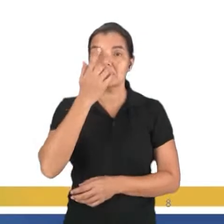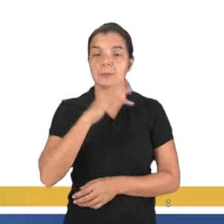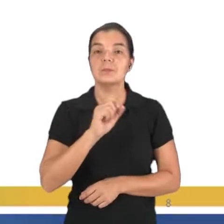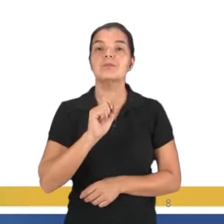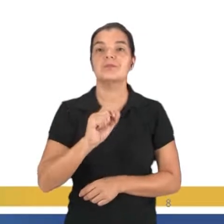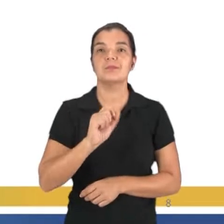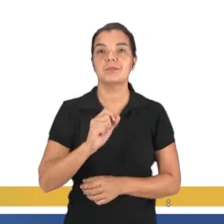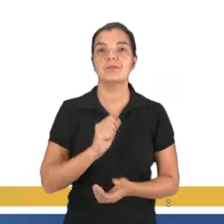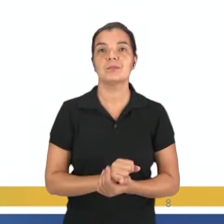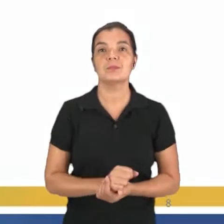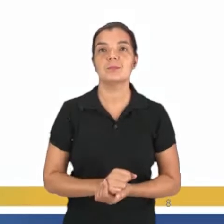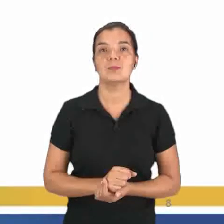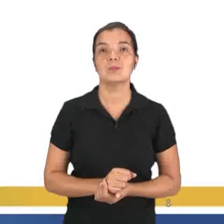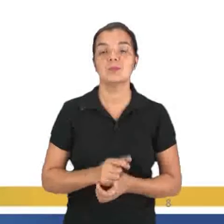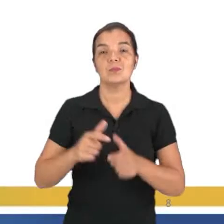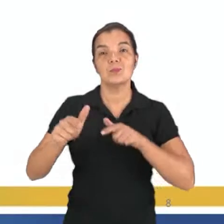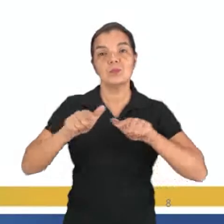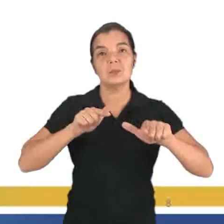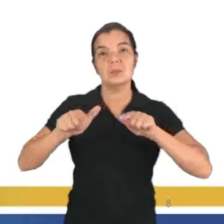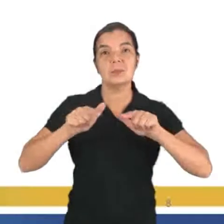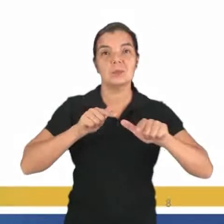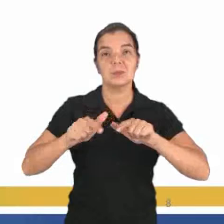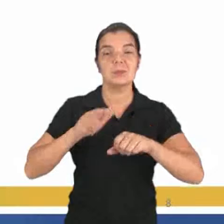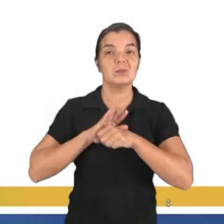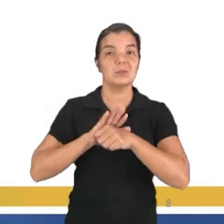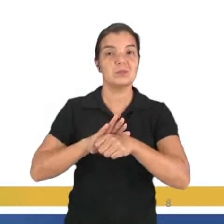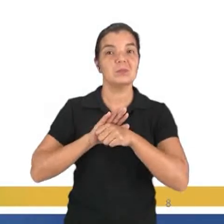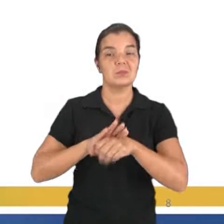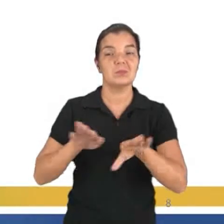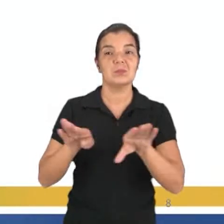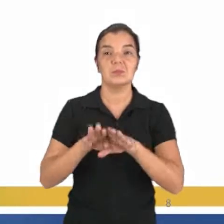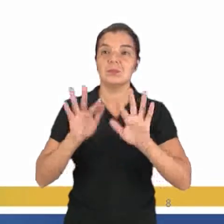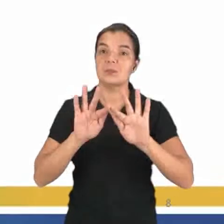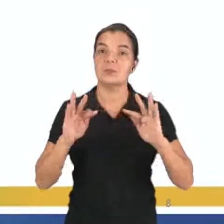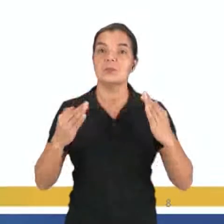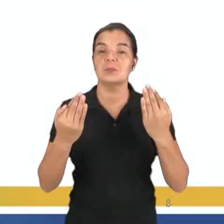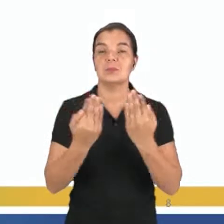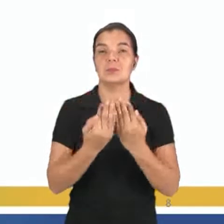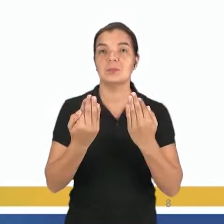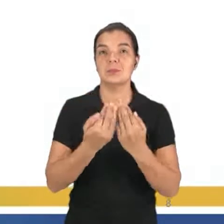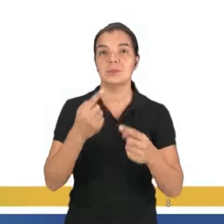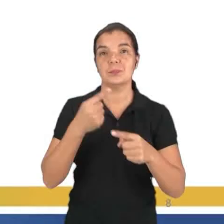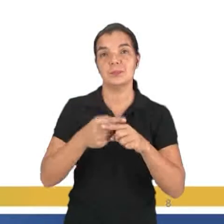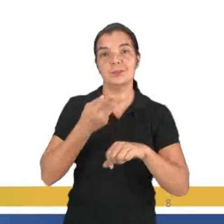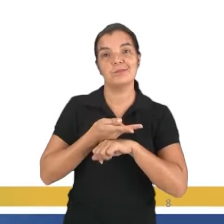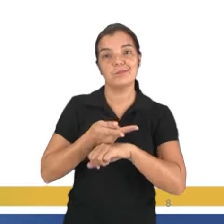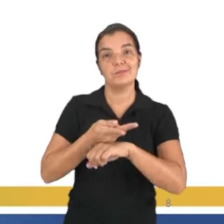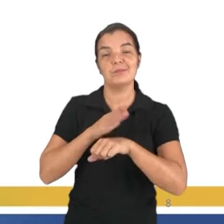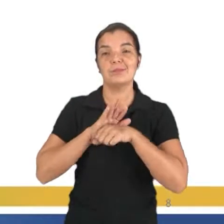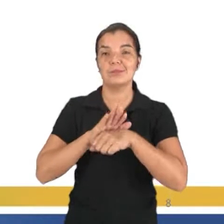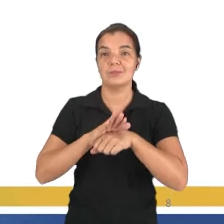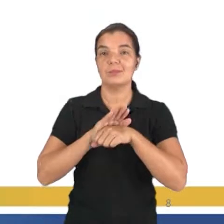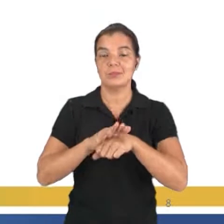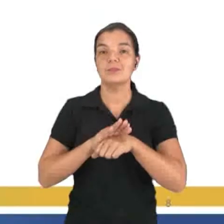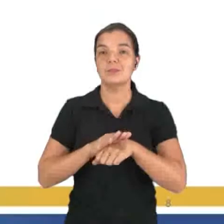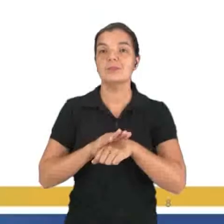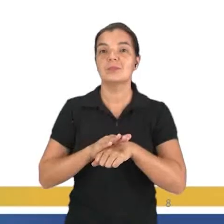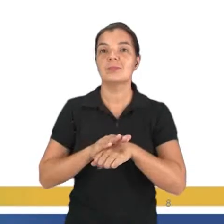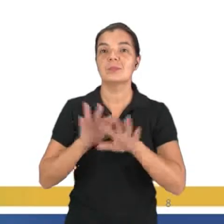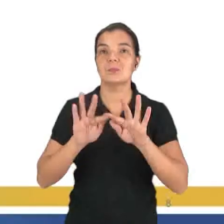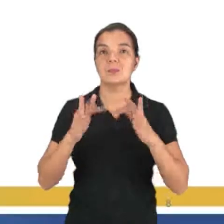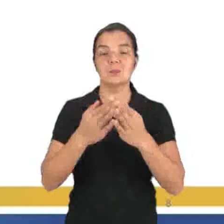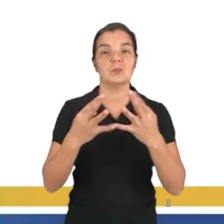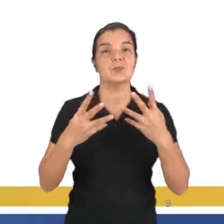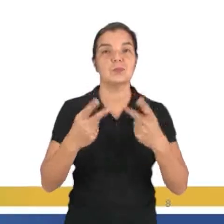acabam indo para o trabalho, contribuindo com o trabalho da família, porque procuram ajudar o sustento